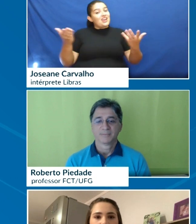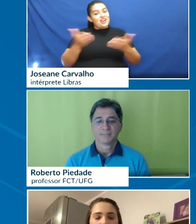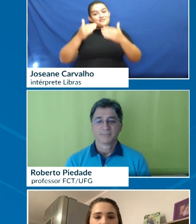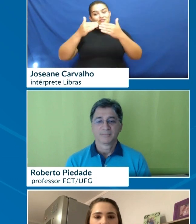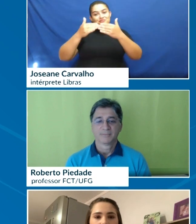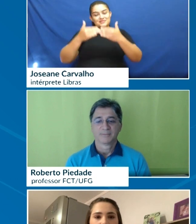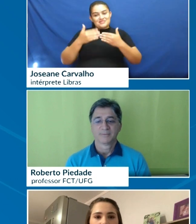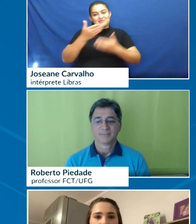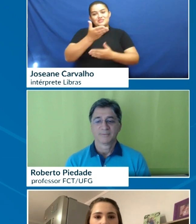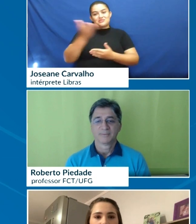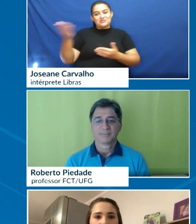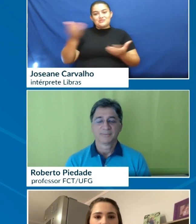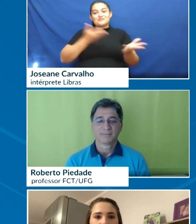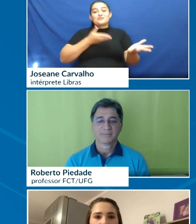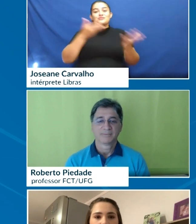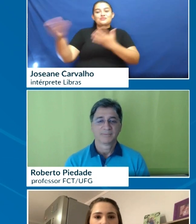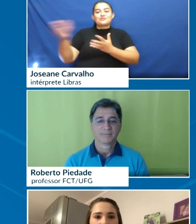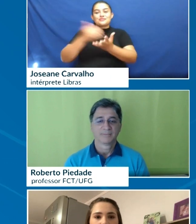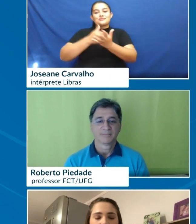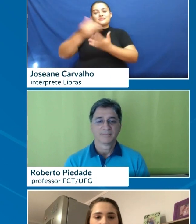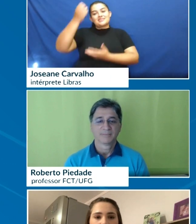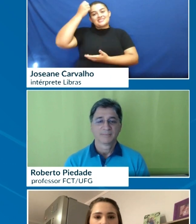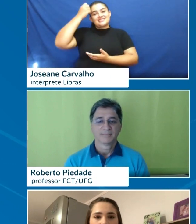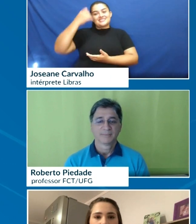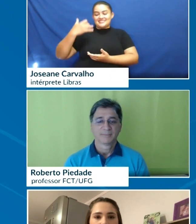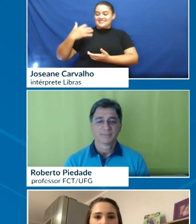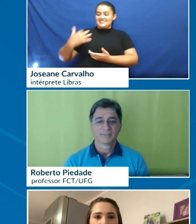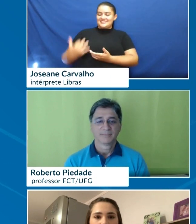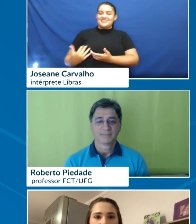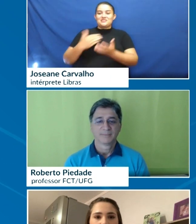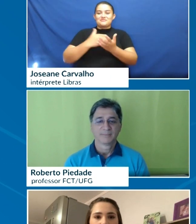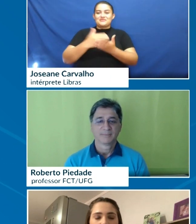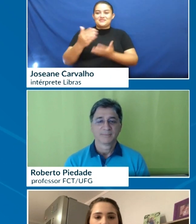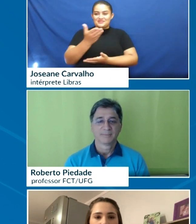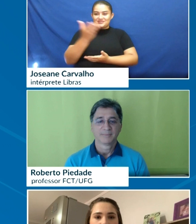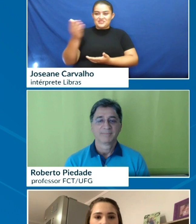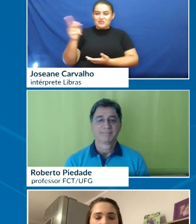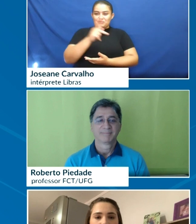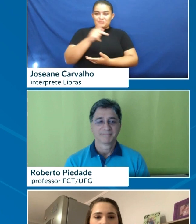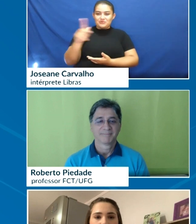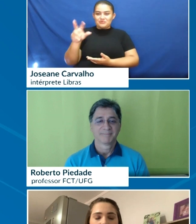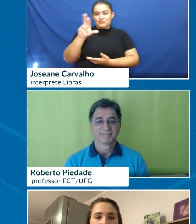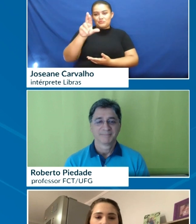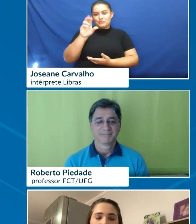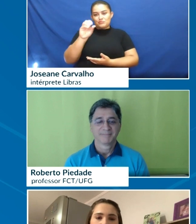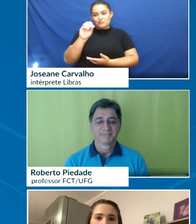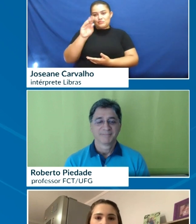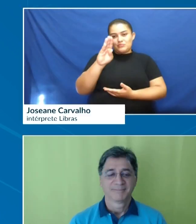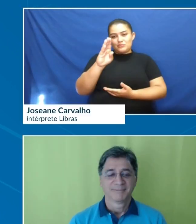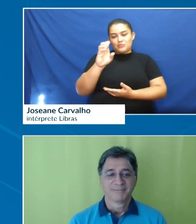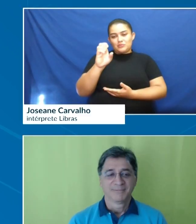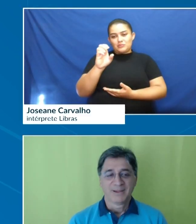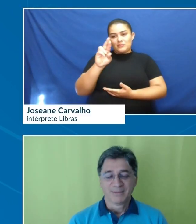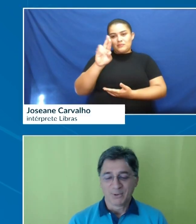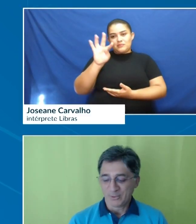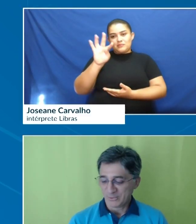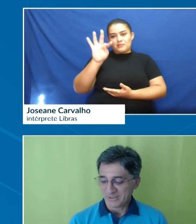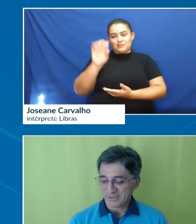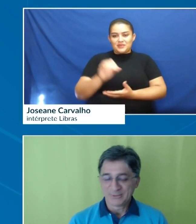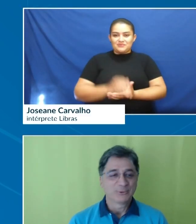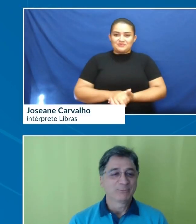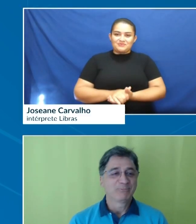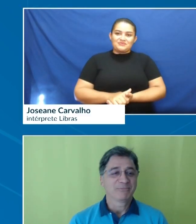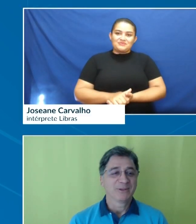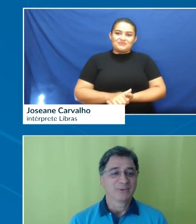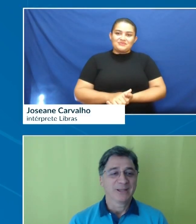os nossos entrevistados façam suas autodescrições. Eu vou começar com o senhor, professor Roberto, por gentileza.